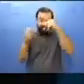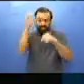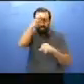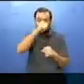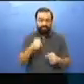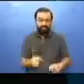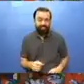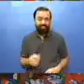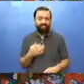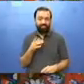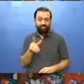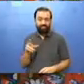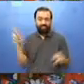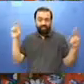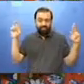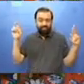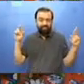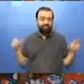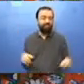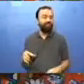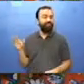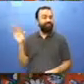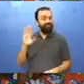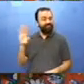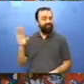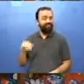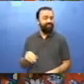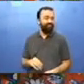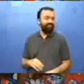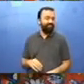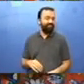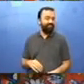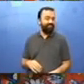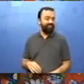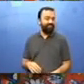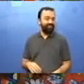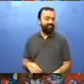vemos em outra aula com mais temas muito interessantes para vocês, tá certo? Tchau, tchau!